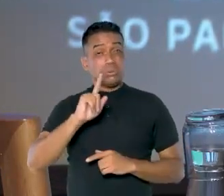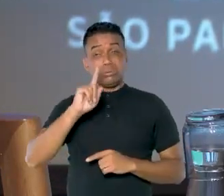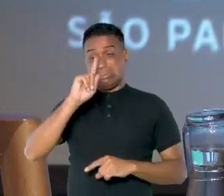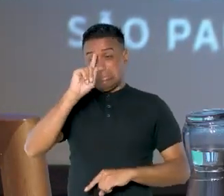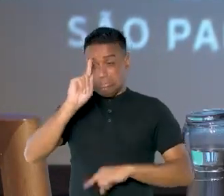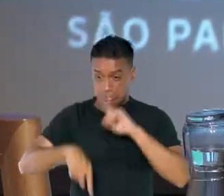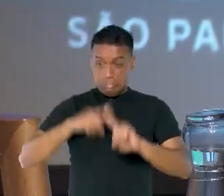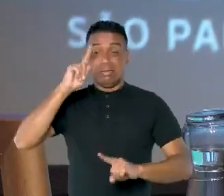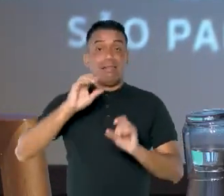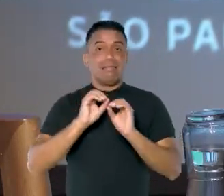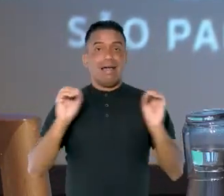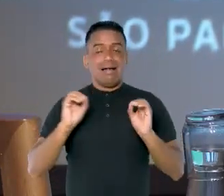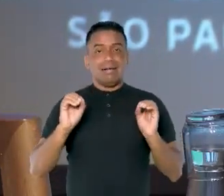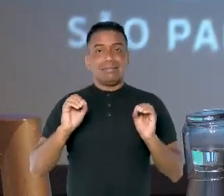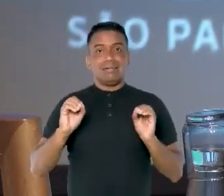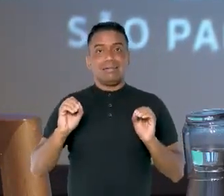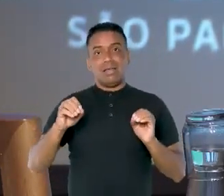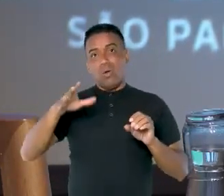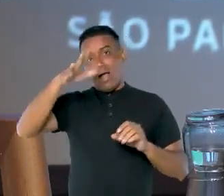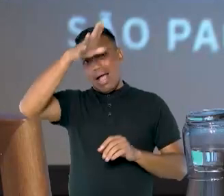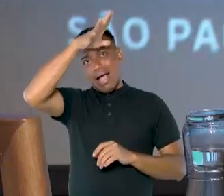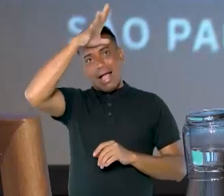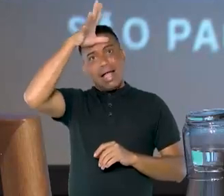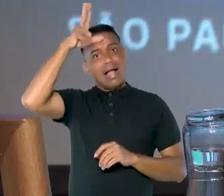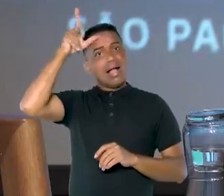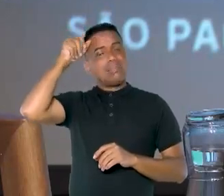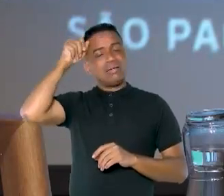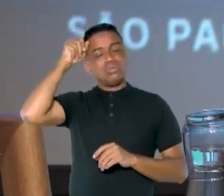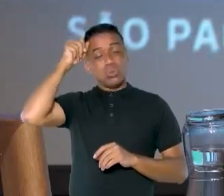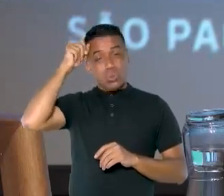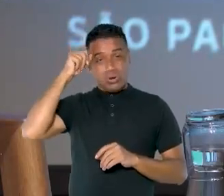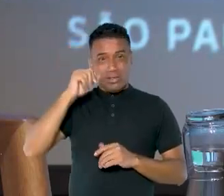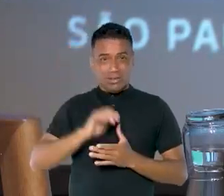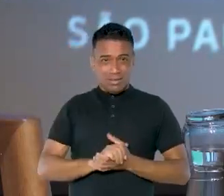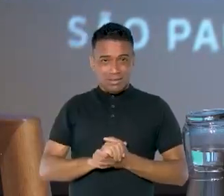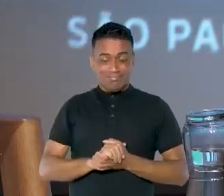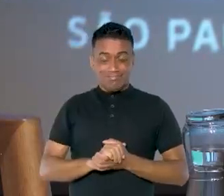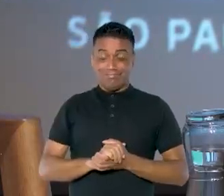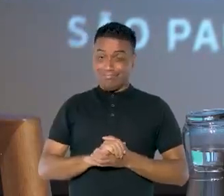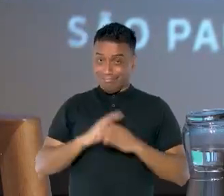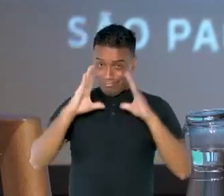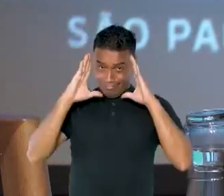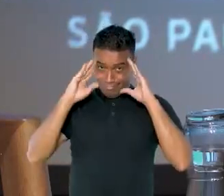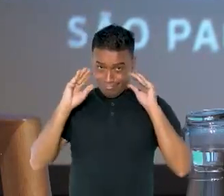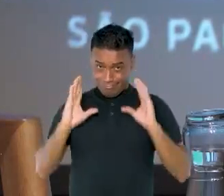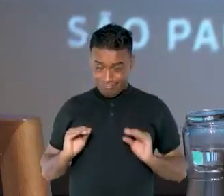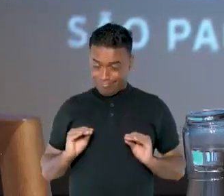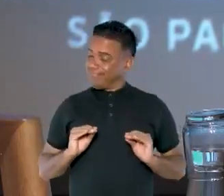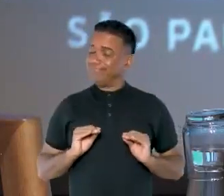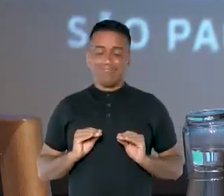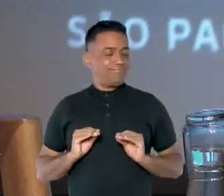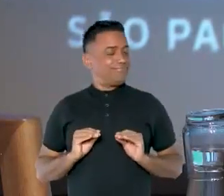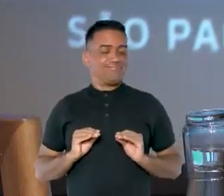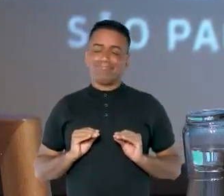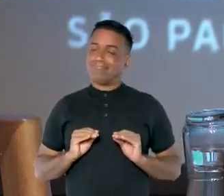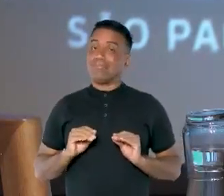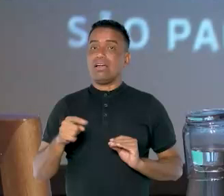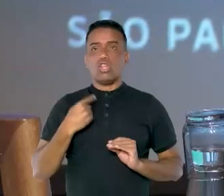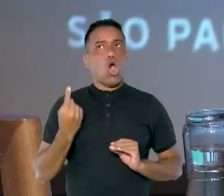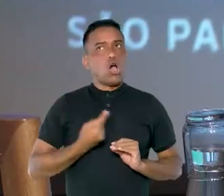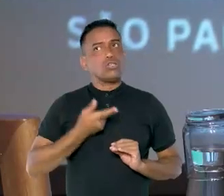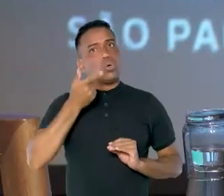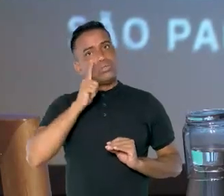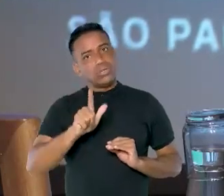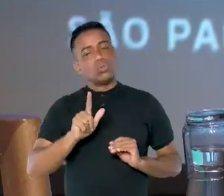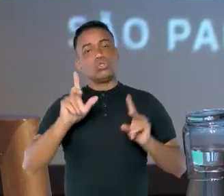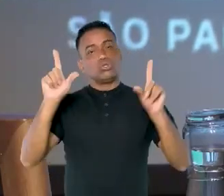a situação da Amazônia também não é tão tranquila, né? Nós conseguimos, evidentemente, reduzir